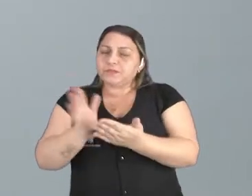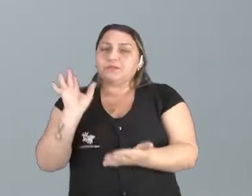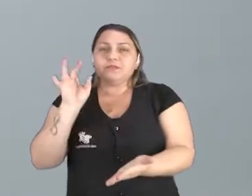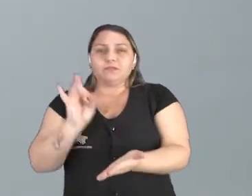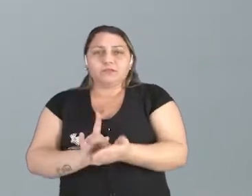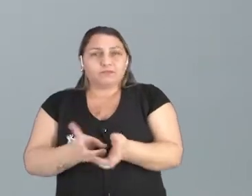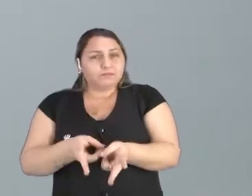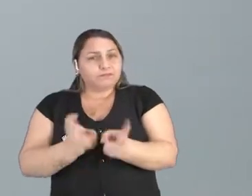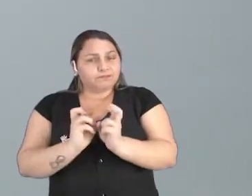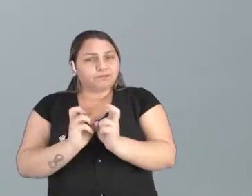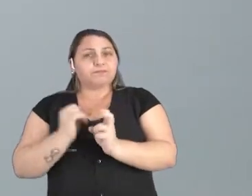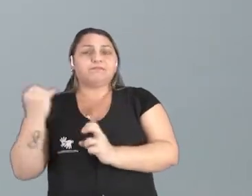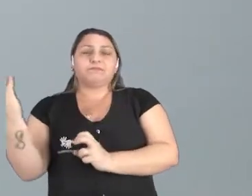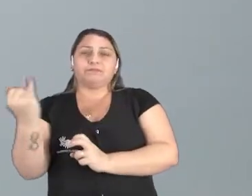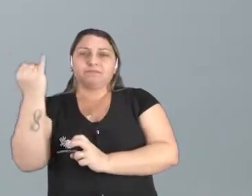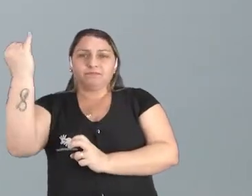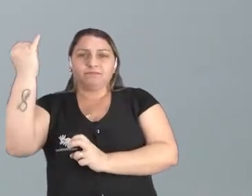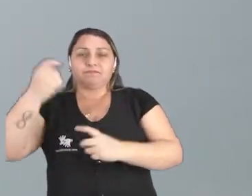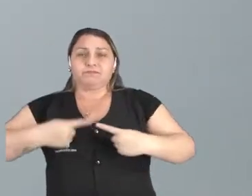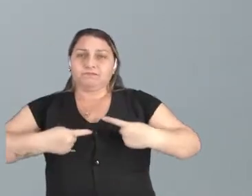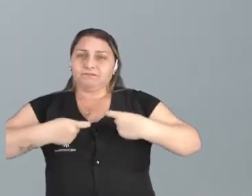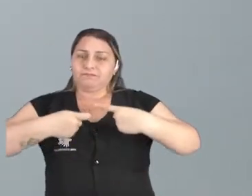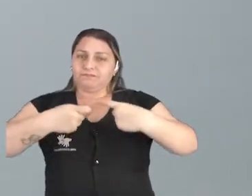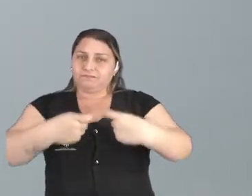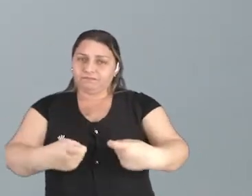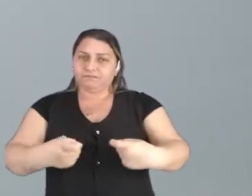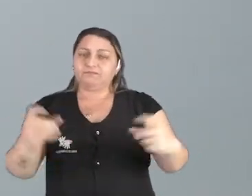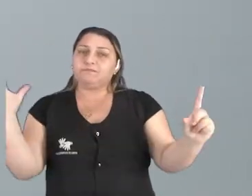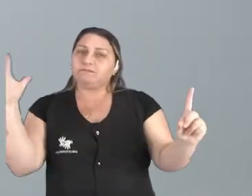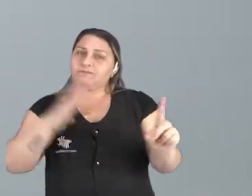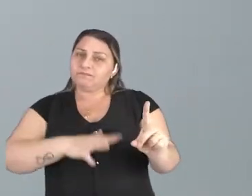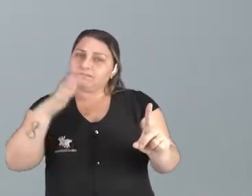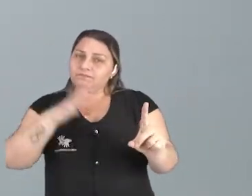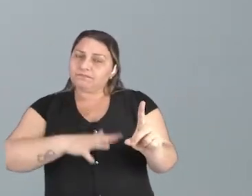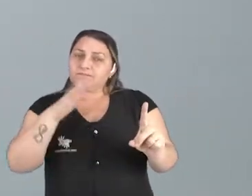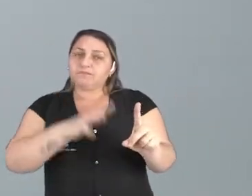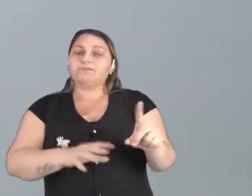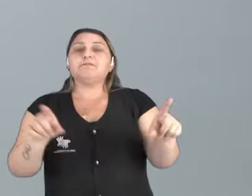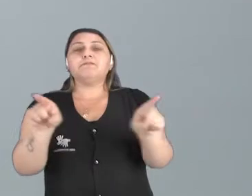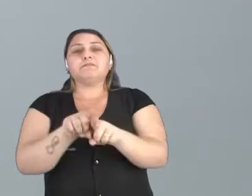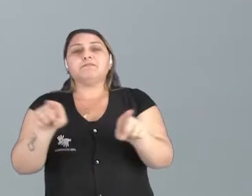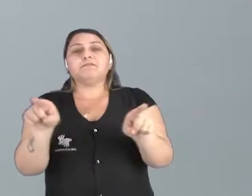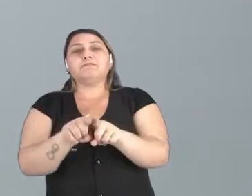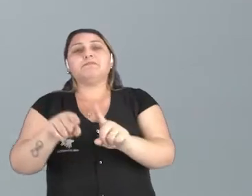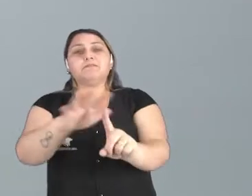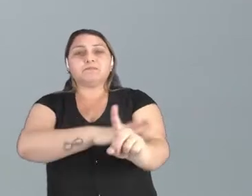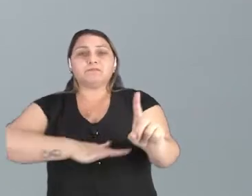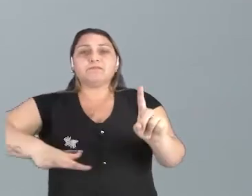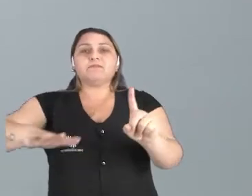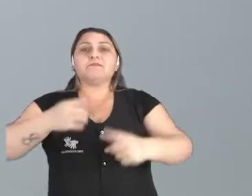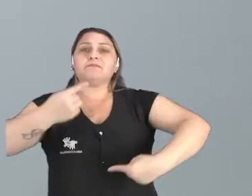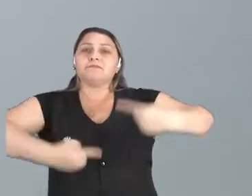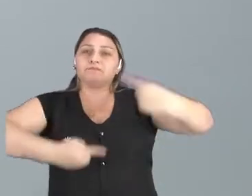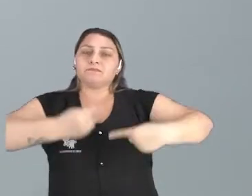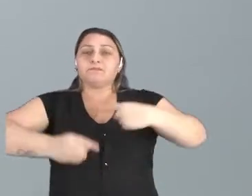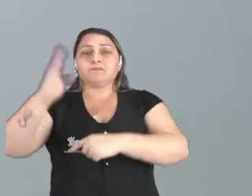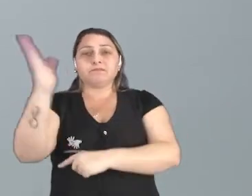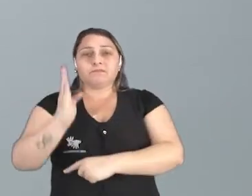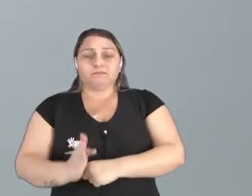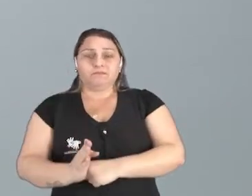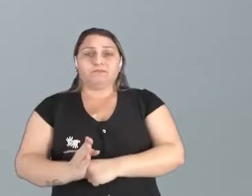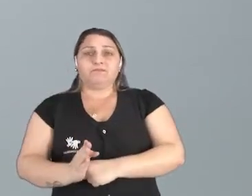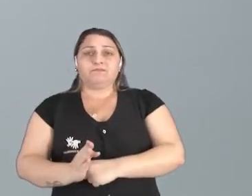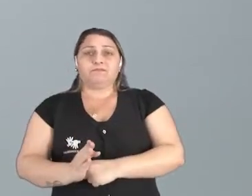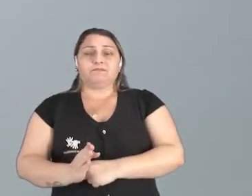fato a perceber então a importância da guerra e a guerra vai influenciar então aí também a sociedade e a política brasileira. E o